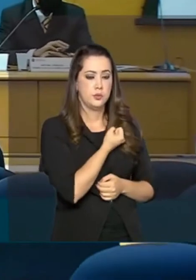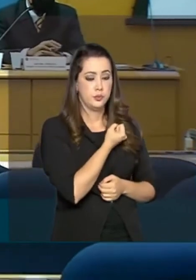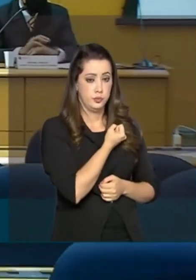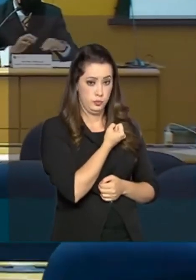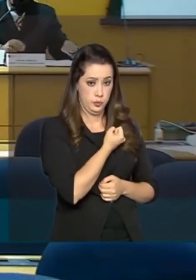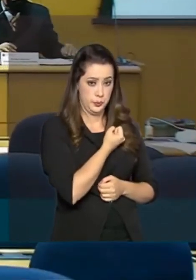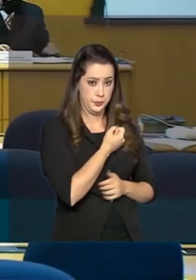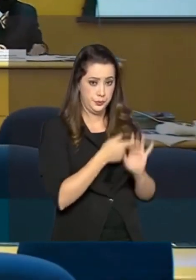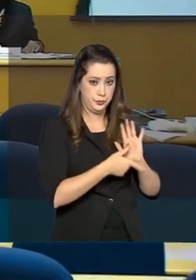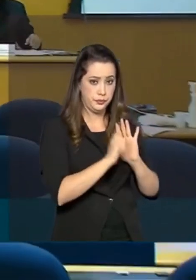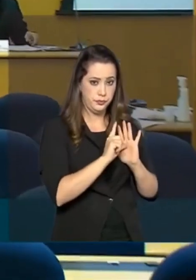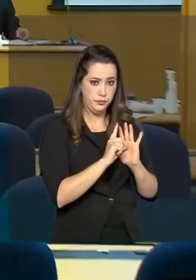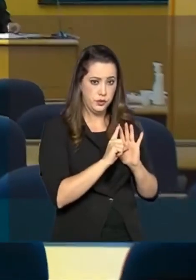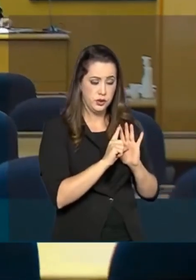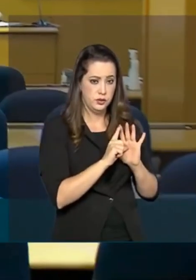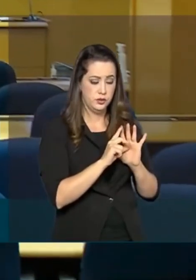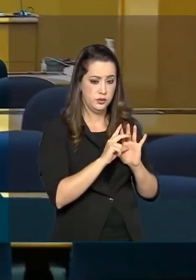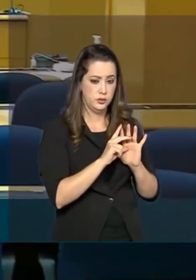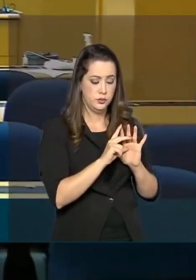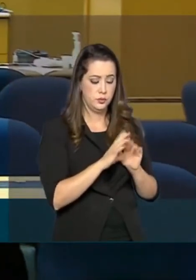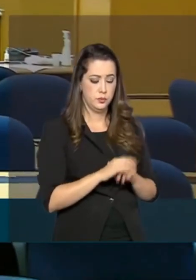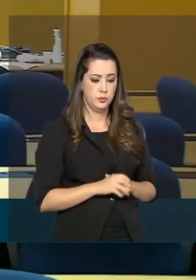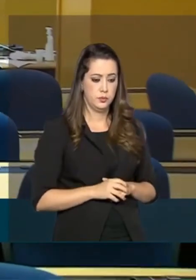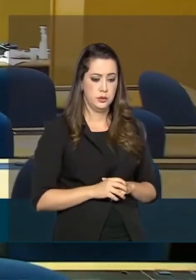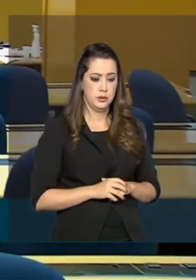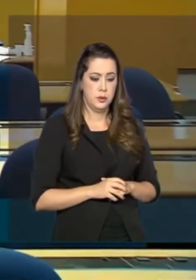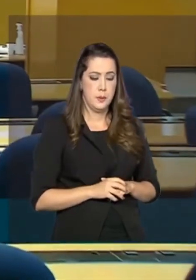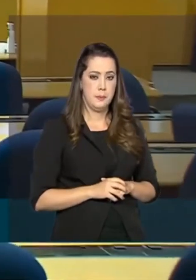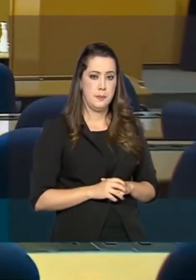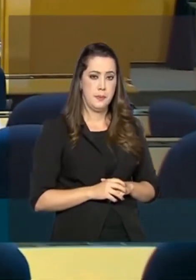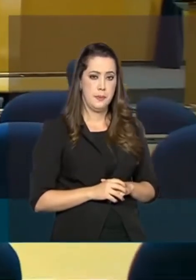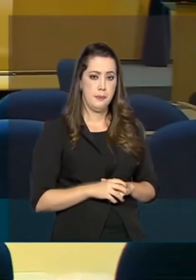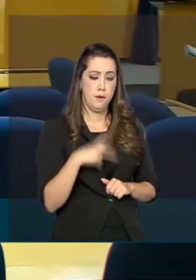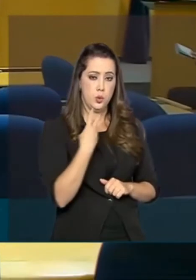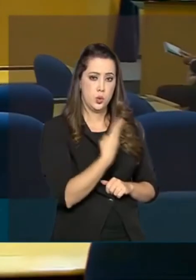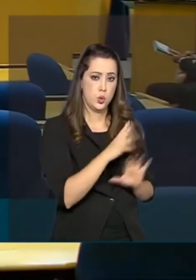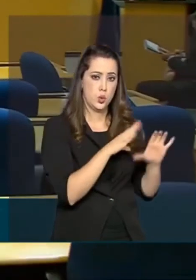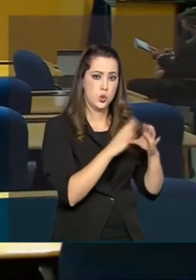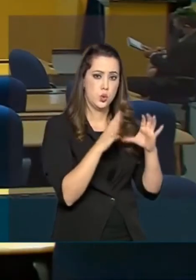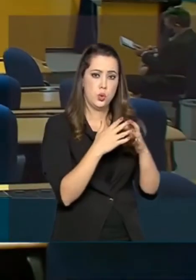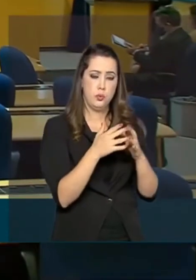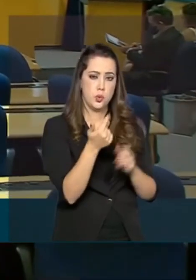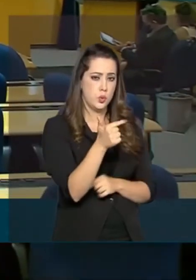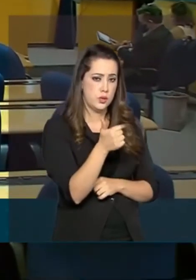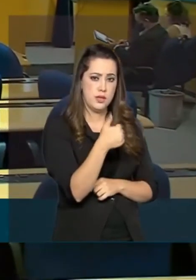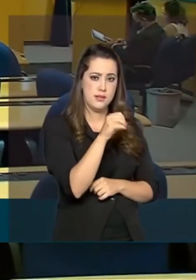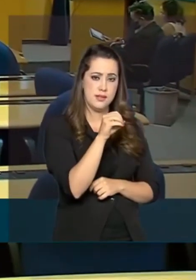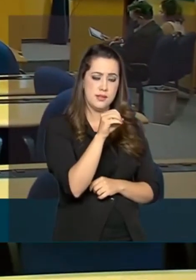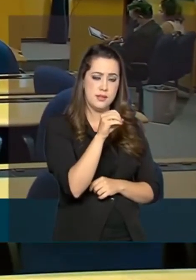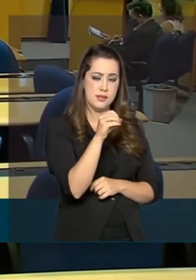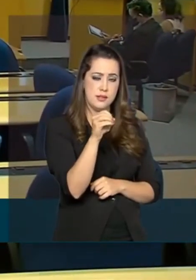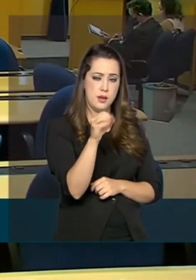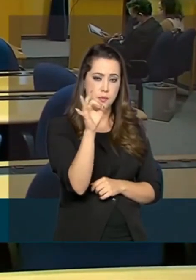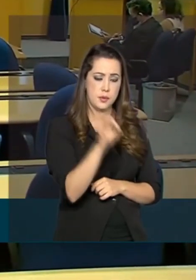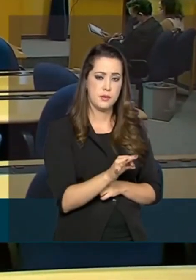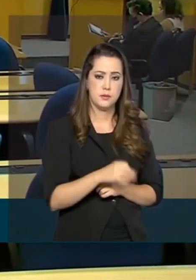diagnósticos prévios e autorrelato no inventário, nas 2 amostras, não somam 100%?